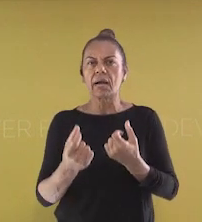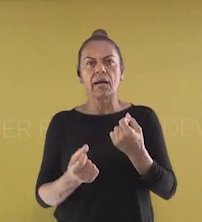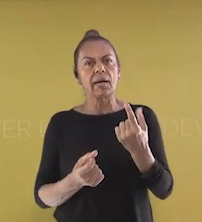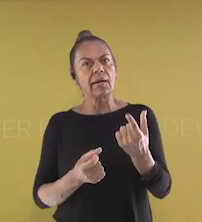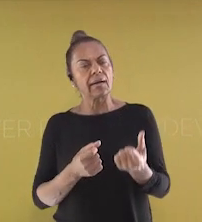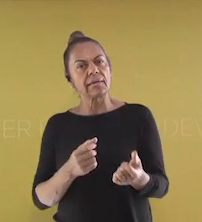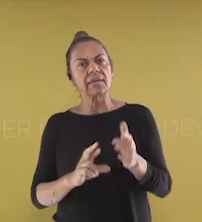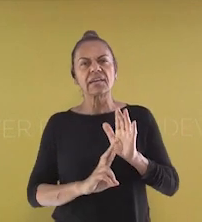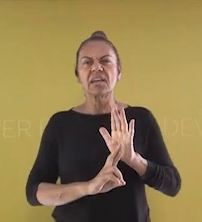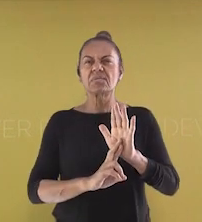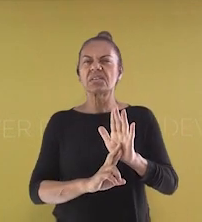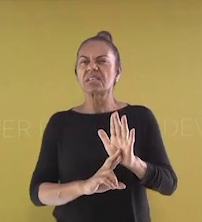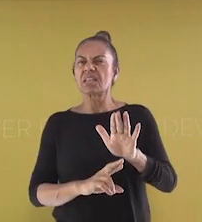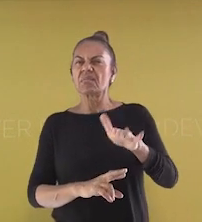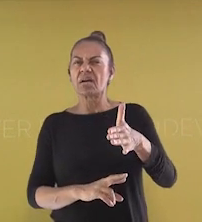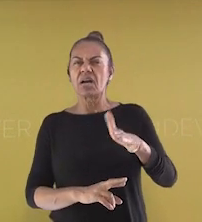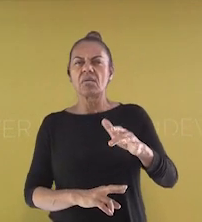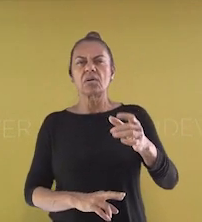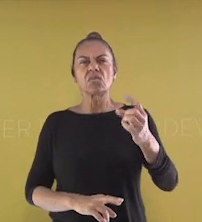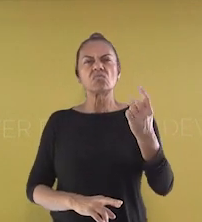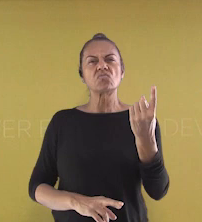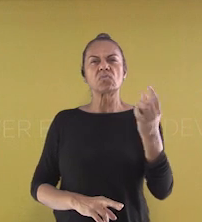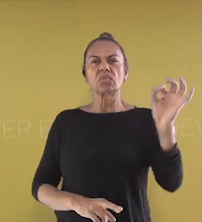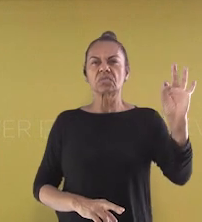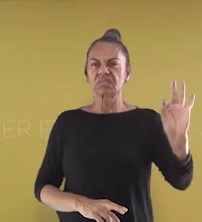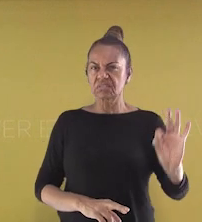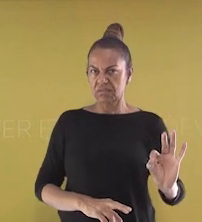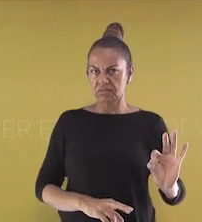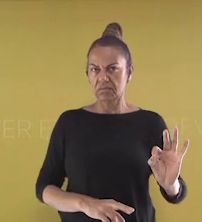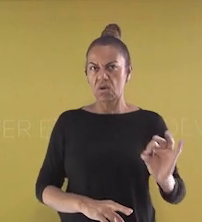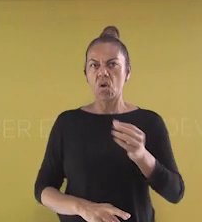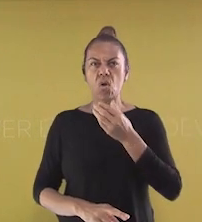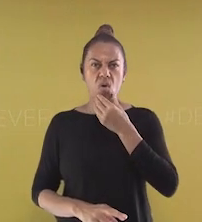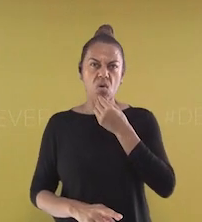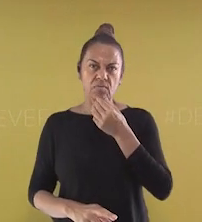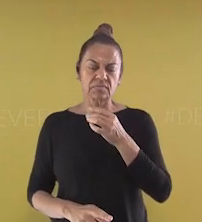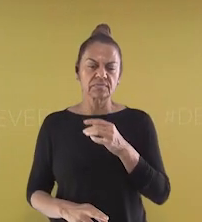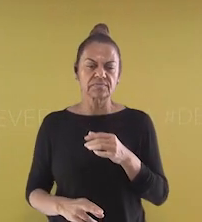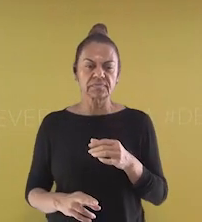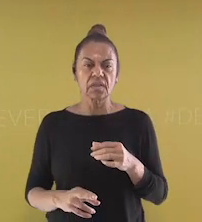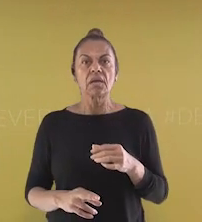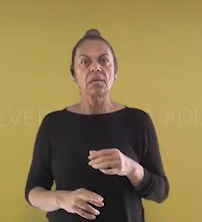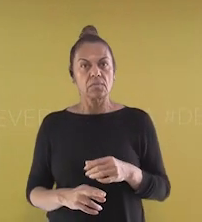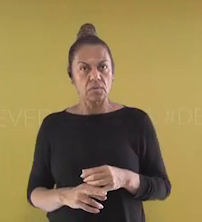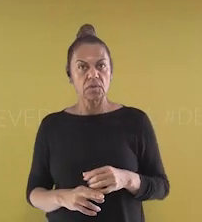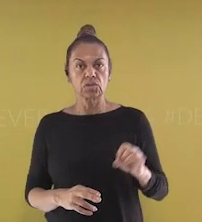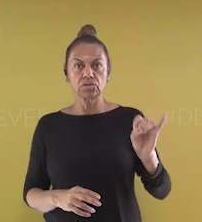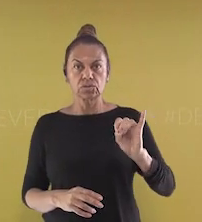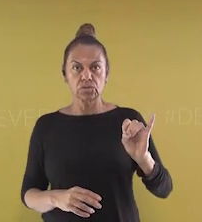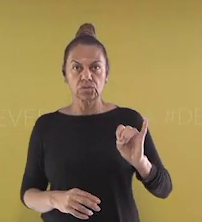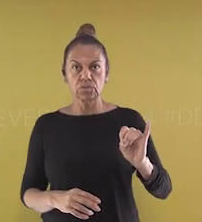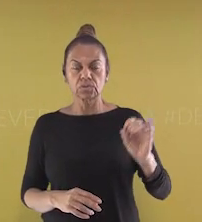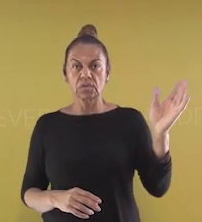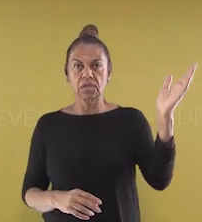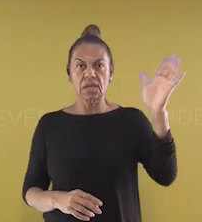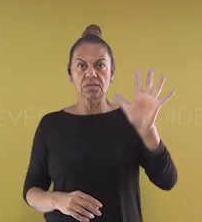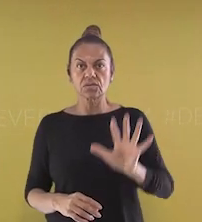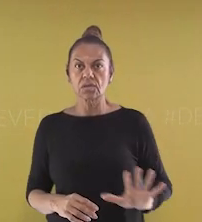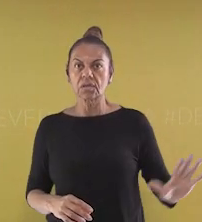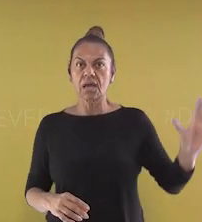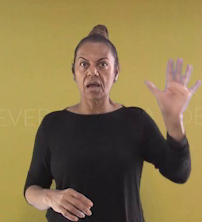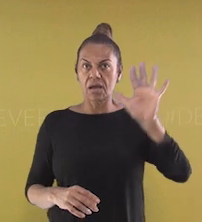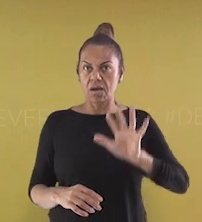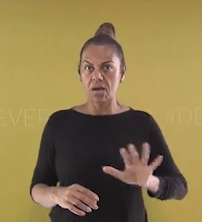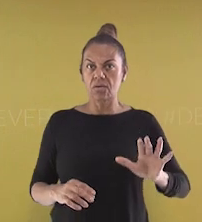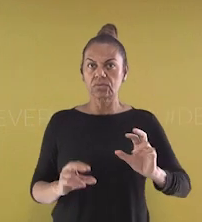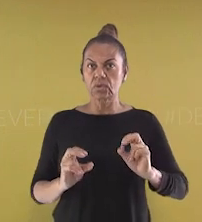elas também podem acometer a homens, sabia? Porém, de forma mais rara, representando apenas 8% do total